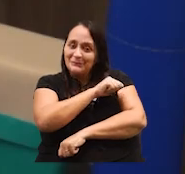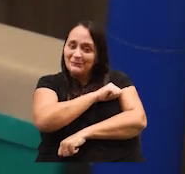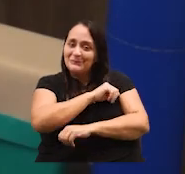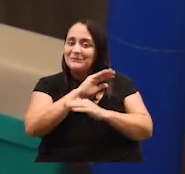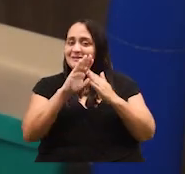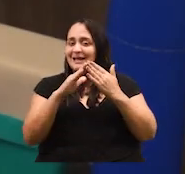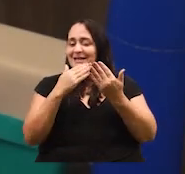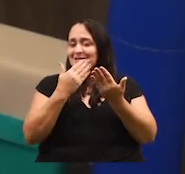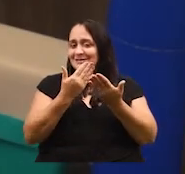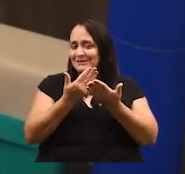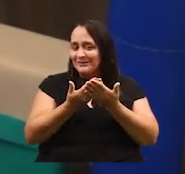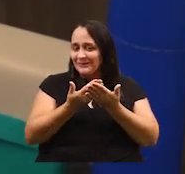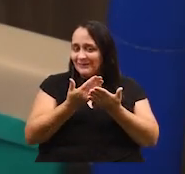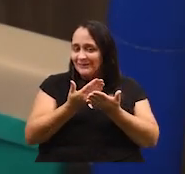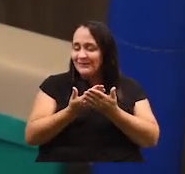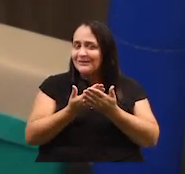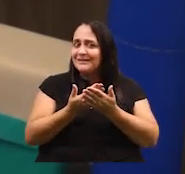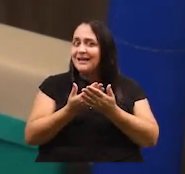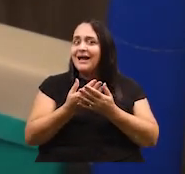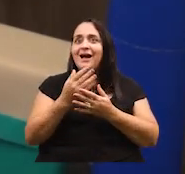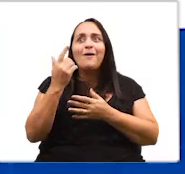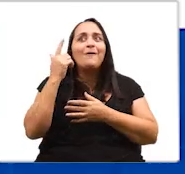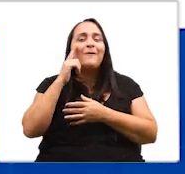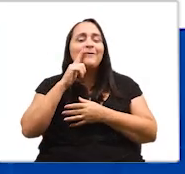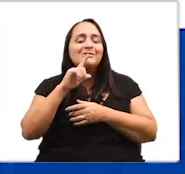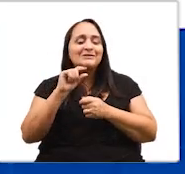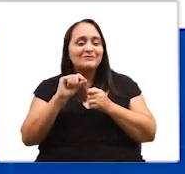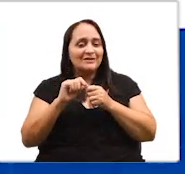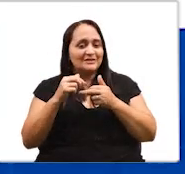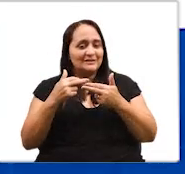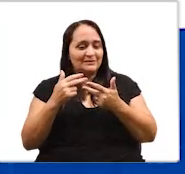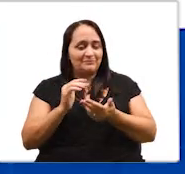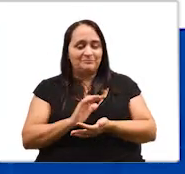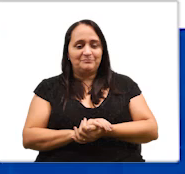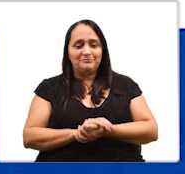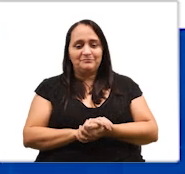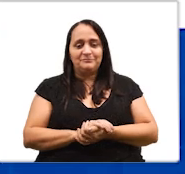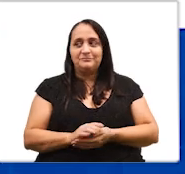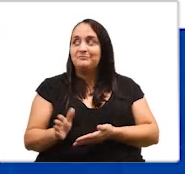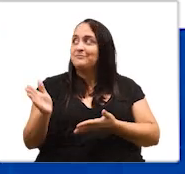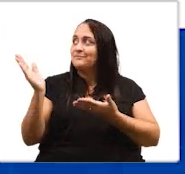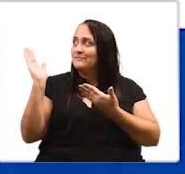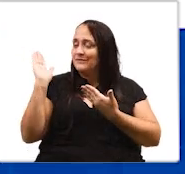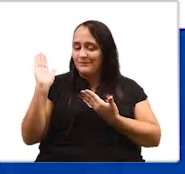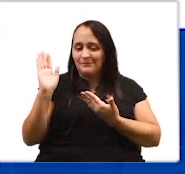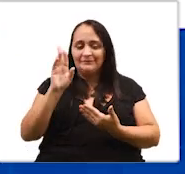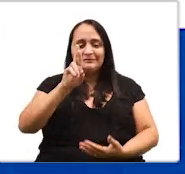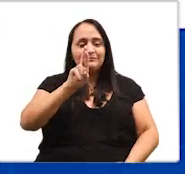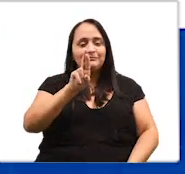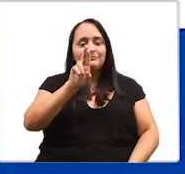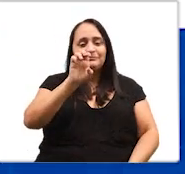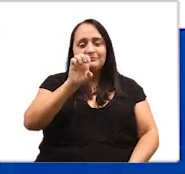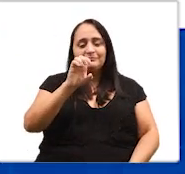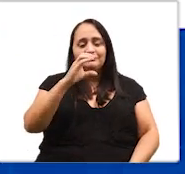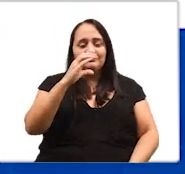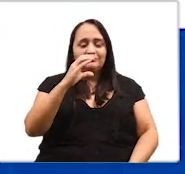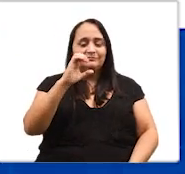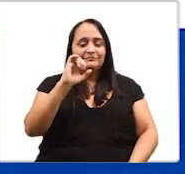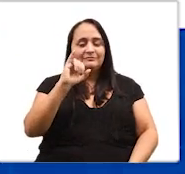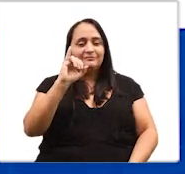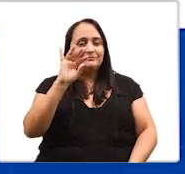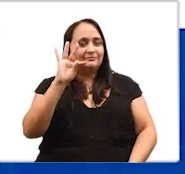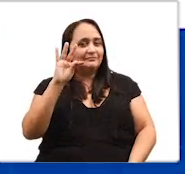da receita, tá bom? Olha, receita são orientações que ajudam as pessoas